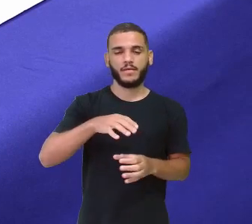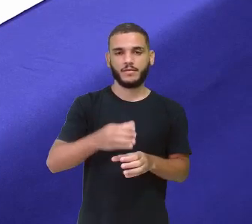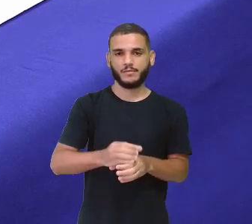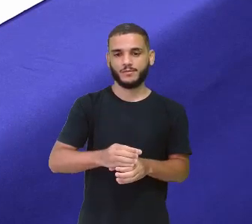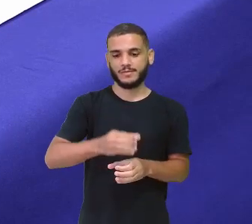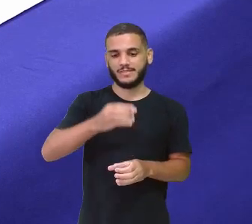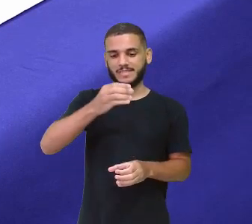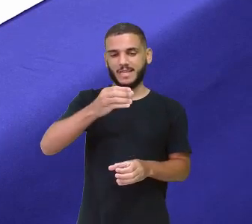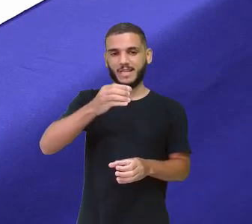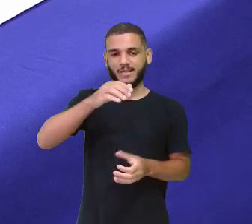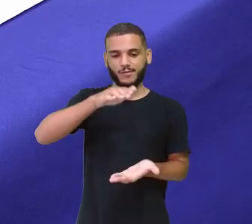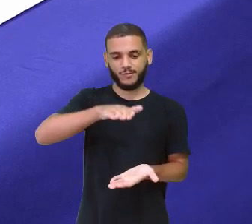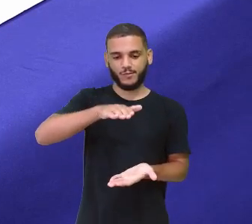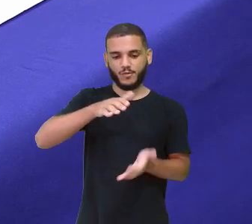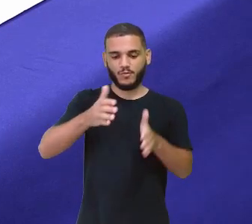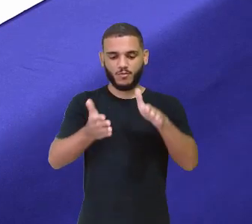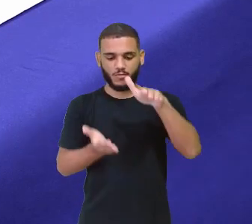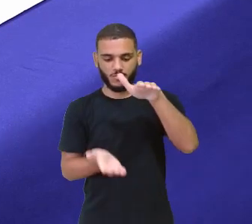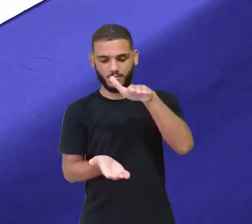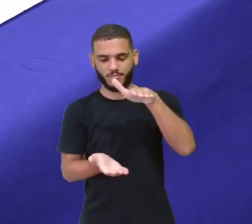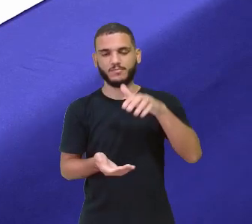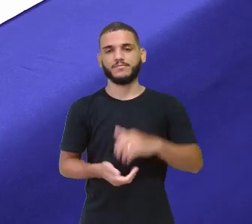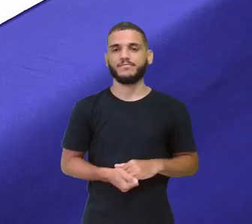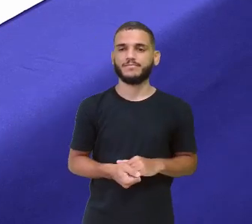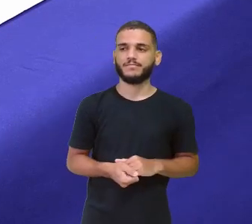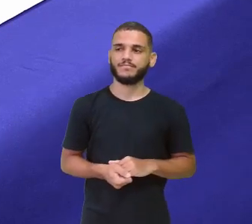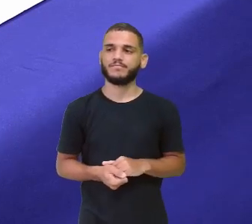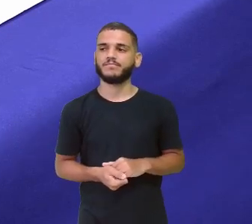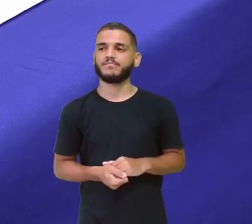certo? Que não tem arestas. E agora?